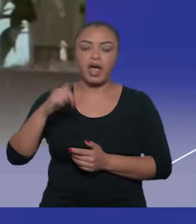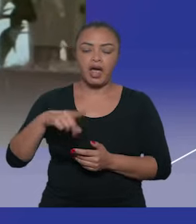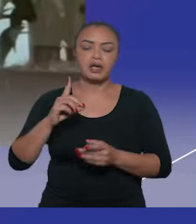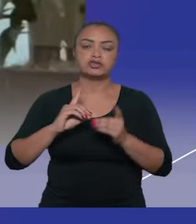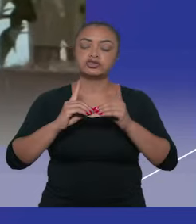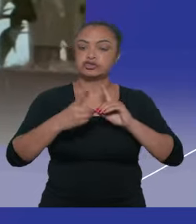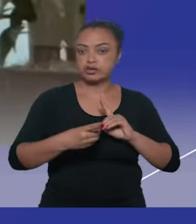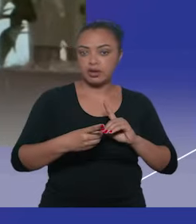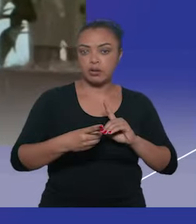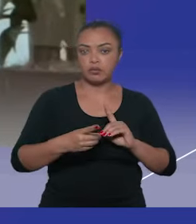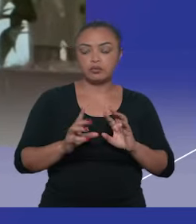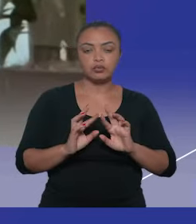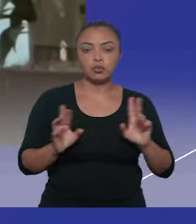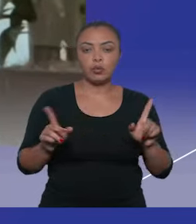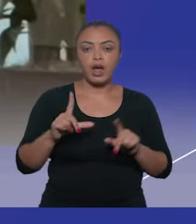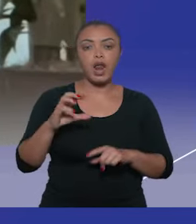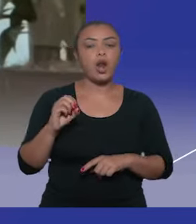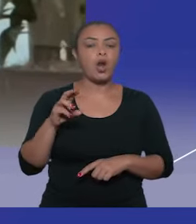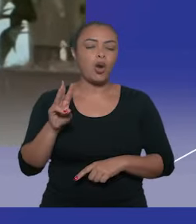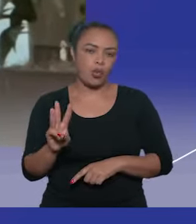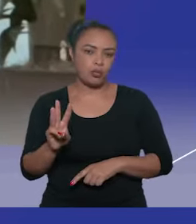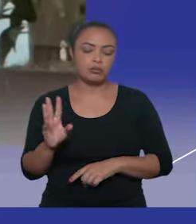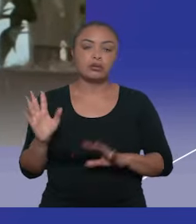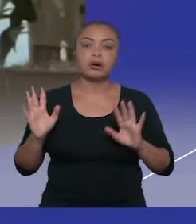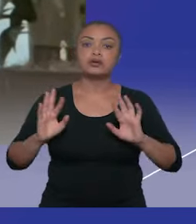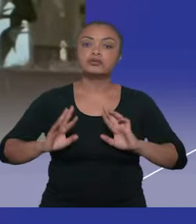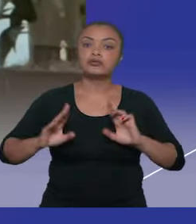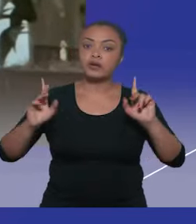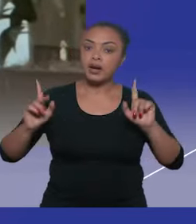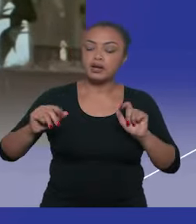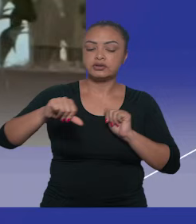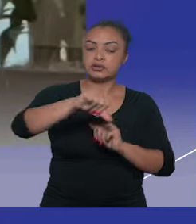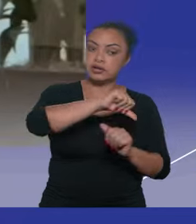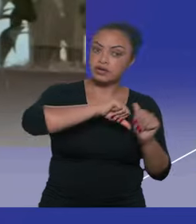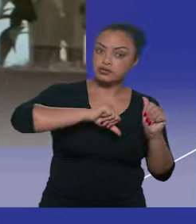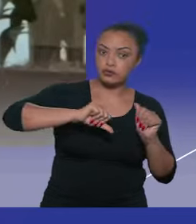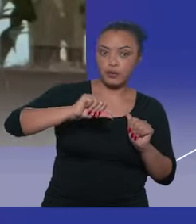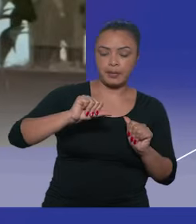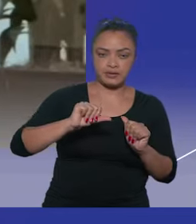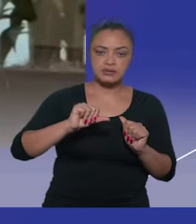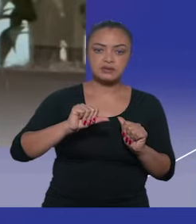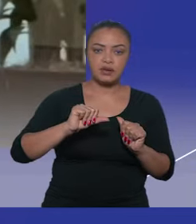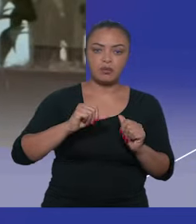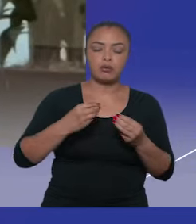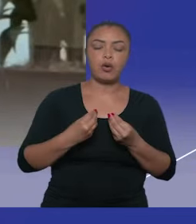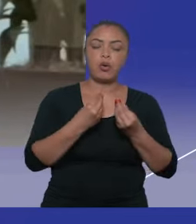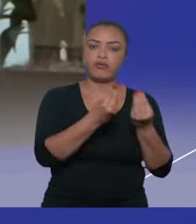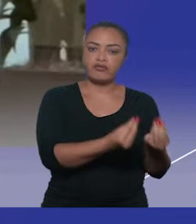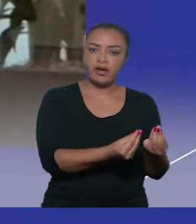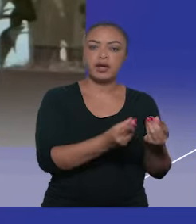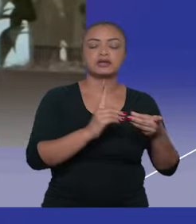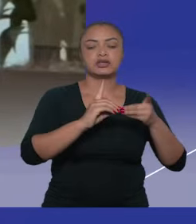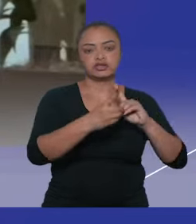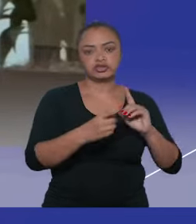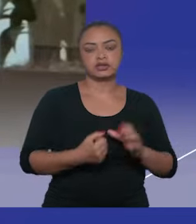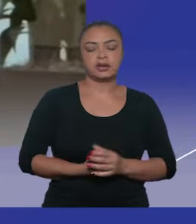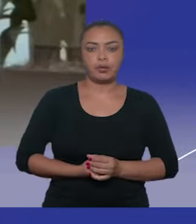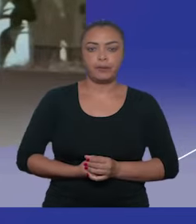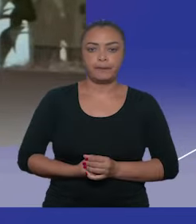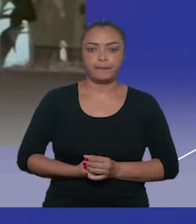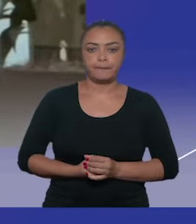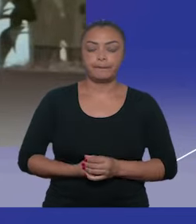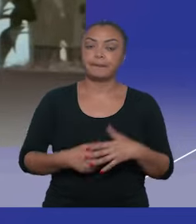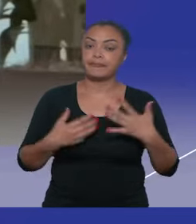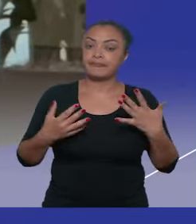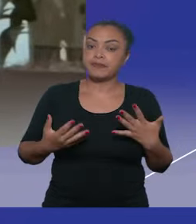gente transporta, digamos assim, esse expertise, toda essa inteligência que a gente cria no high touch para uma oferta digital.